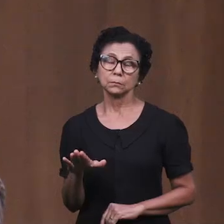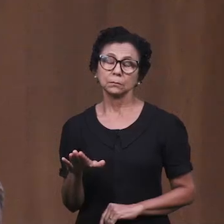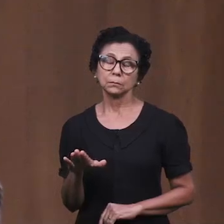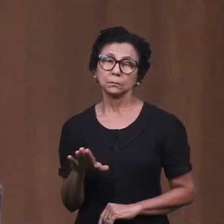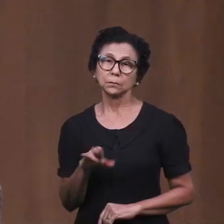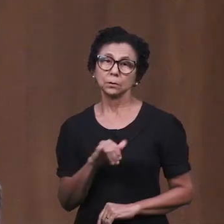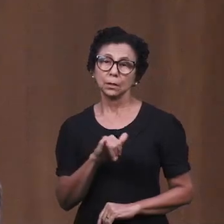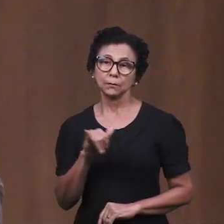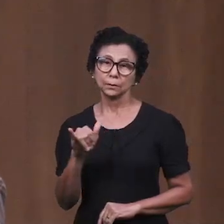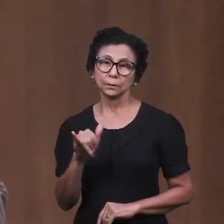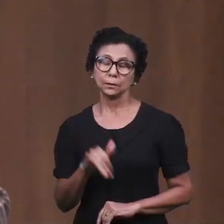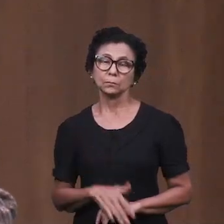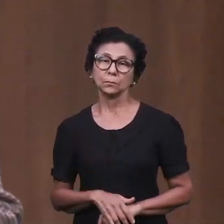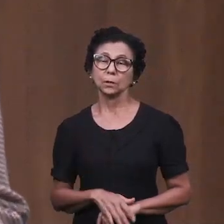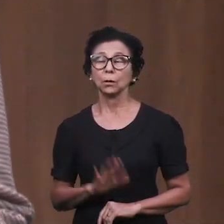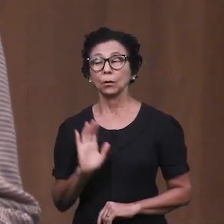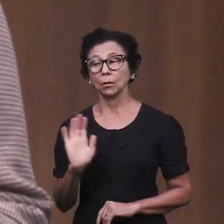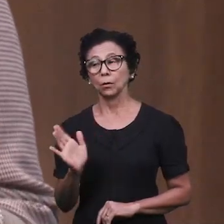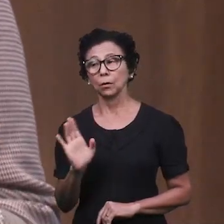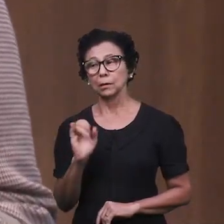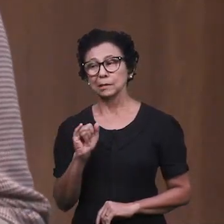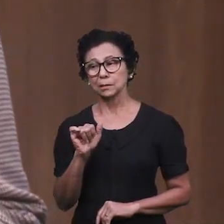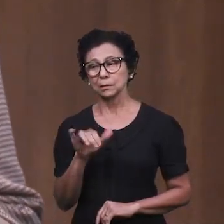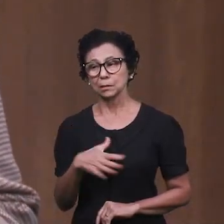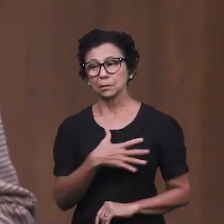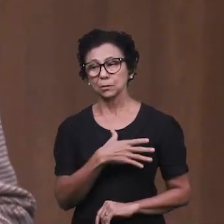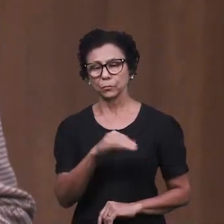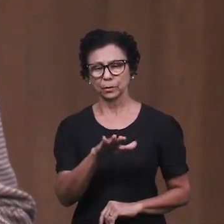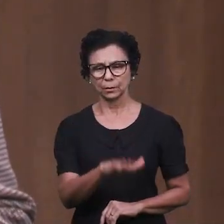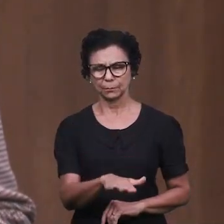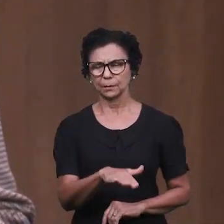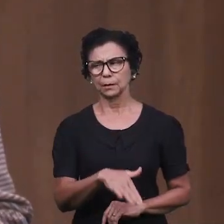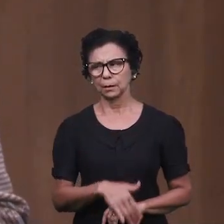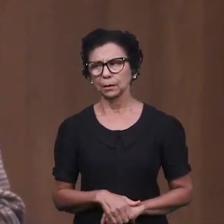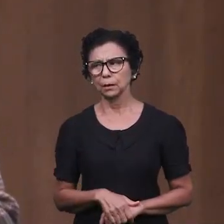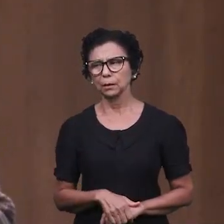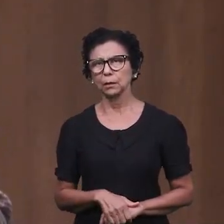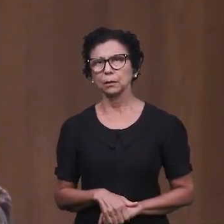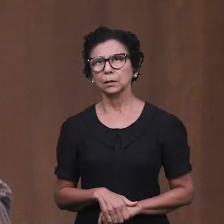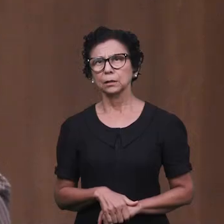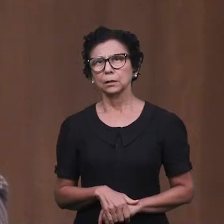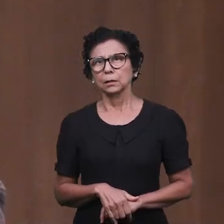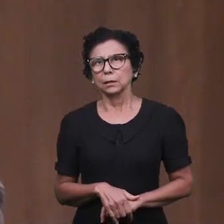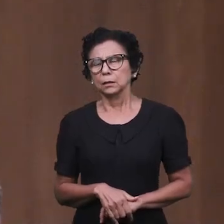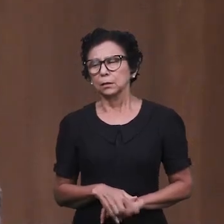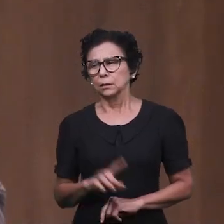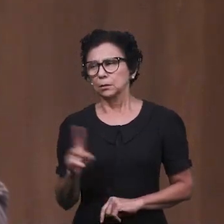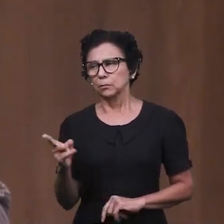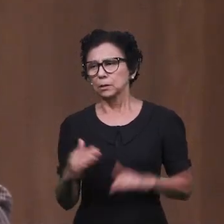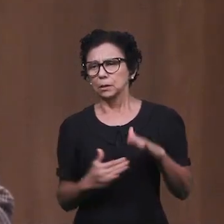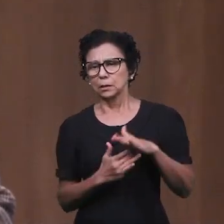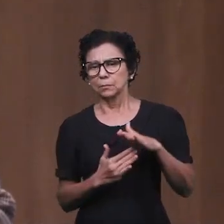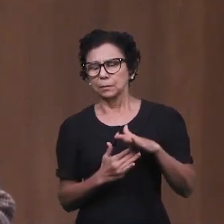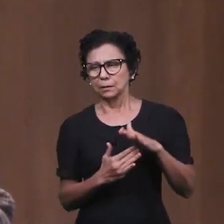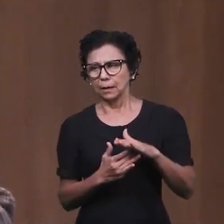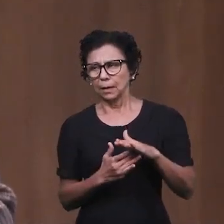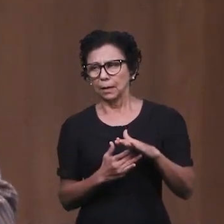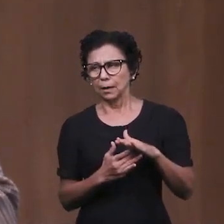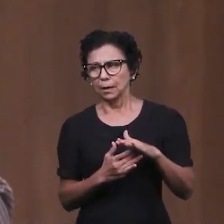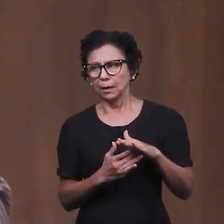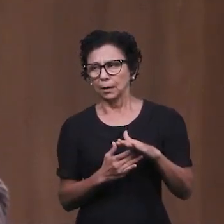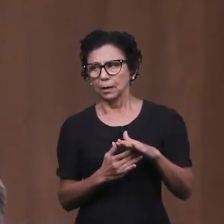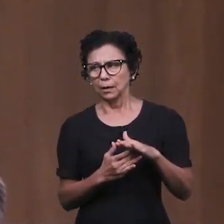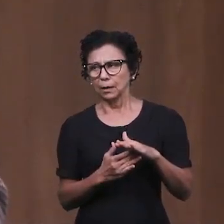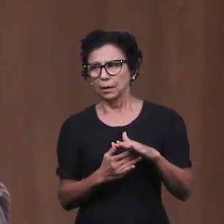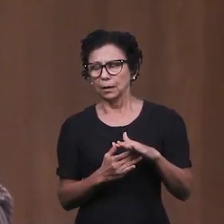informamos sobre o uso da tela. Se a sua criança é pequena e você está tentando delimitar o uso da tela, a